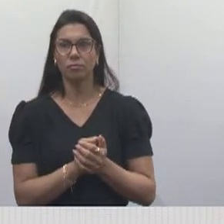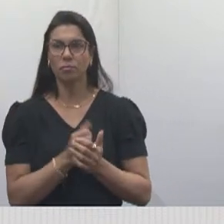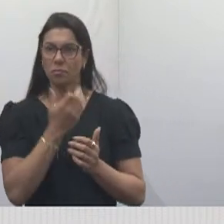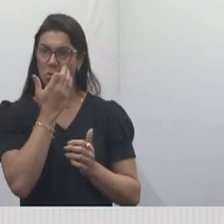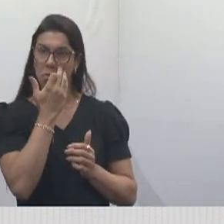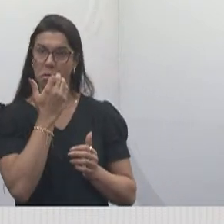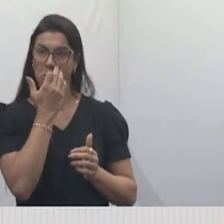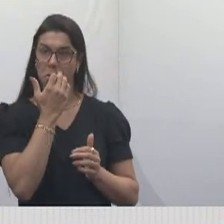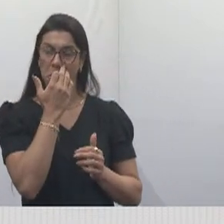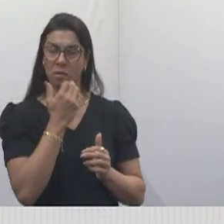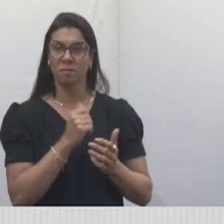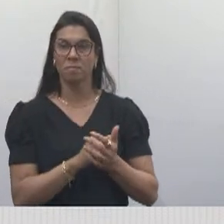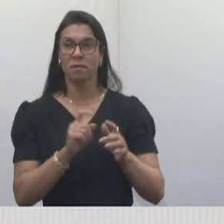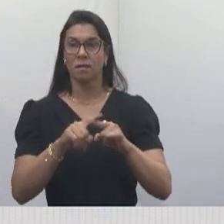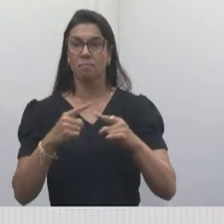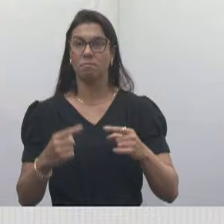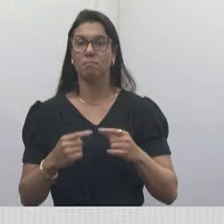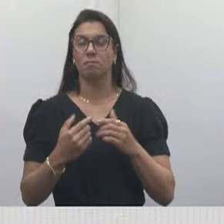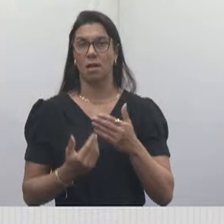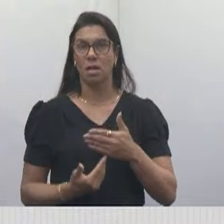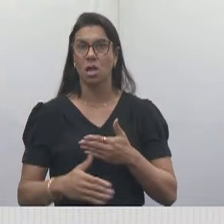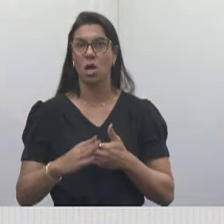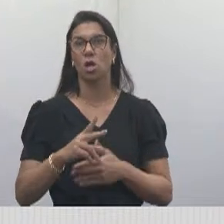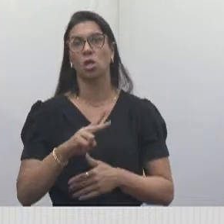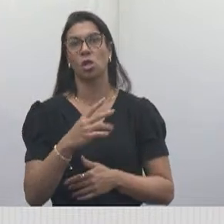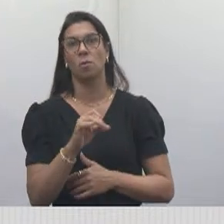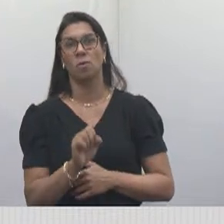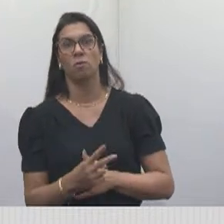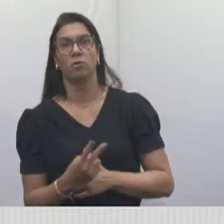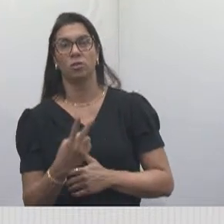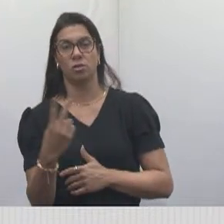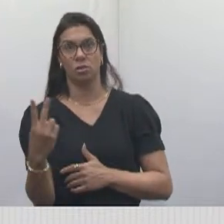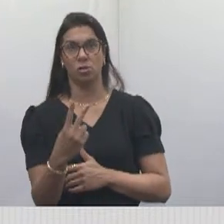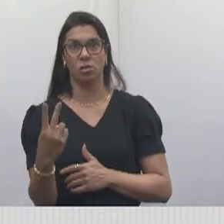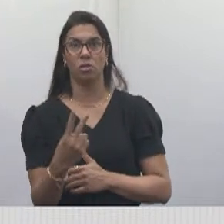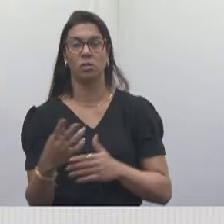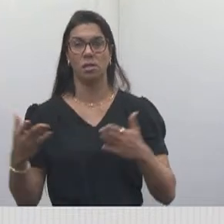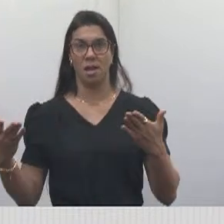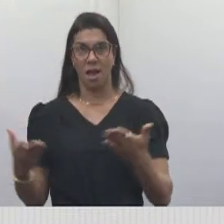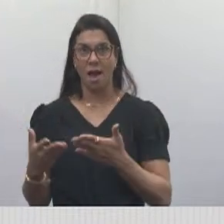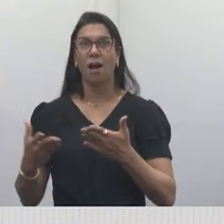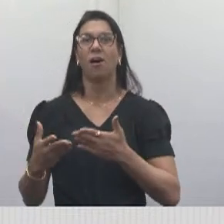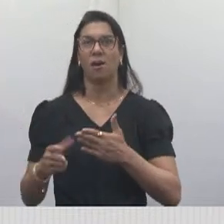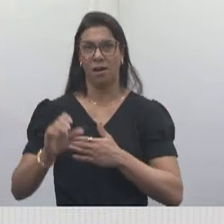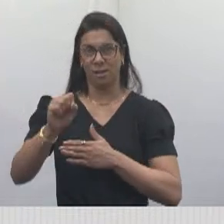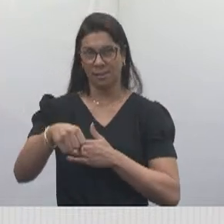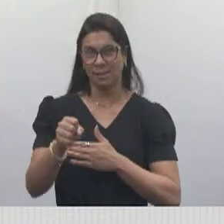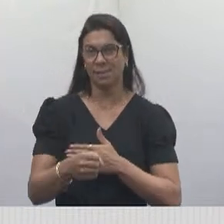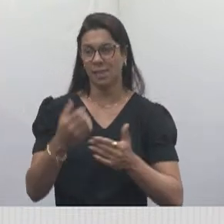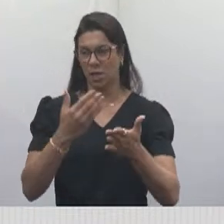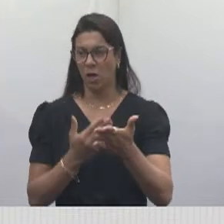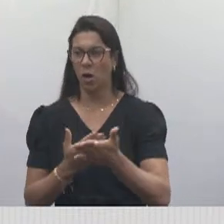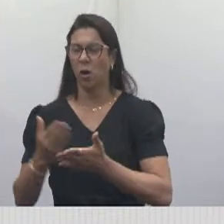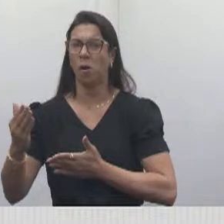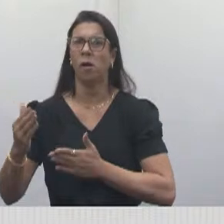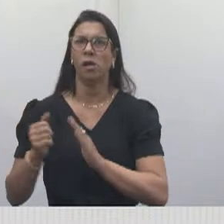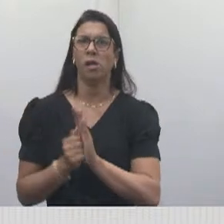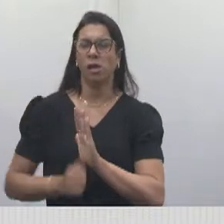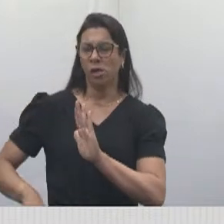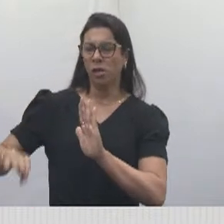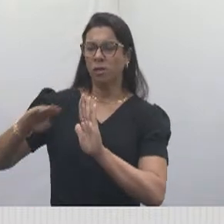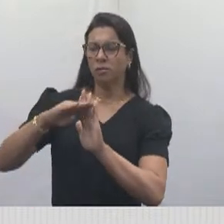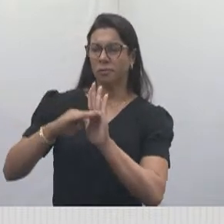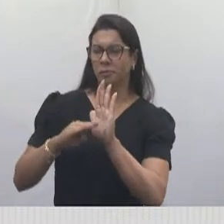de dados. E a partir de 2022, o tribunal veio fazer verificação em loco, veio fazer auditoria. Então, eles